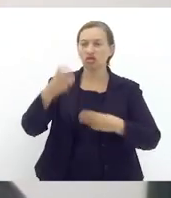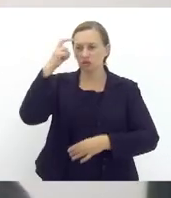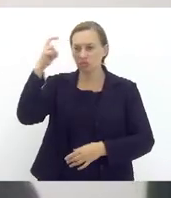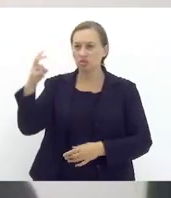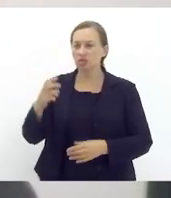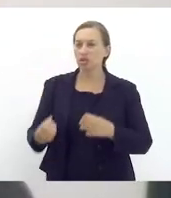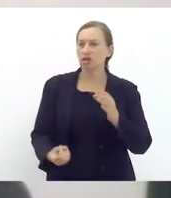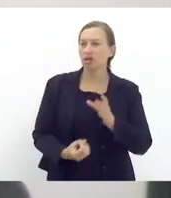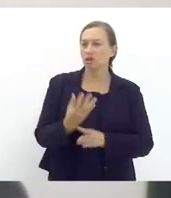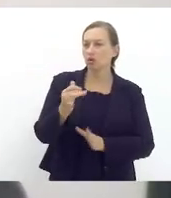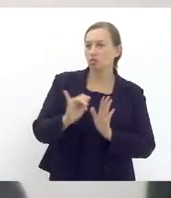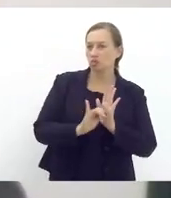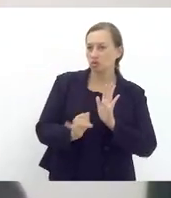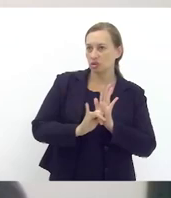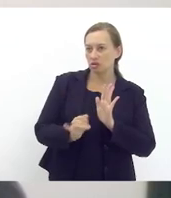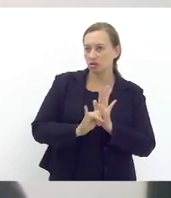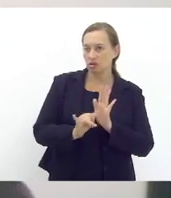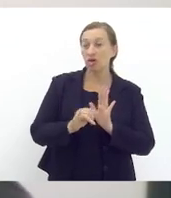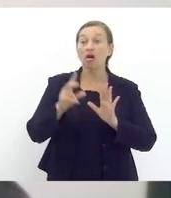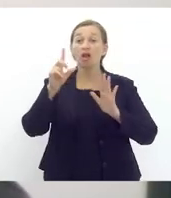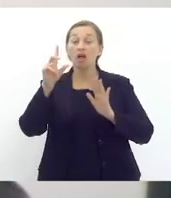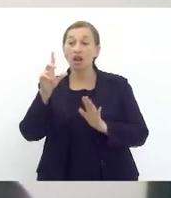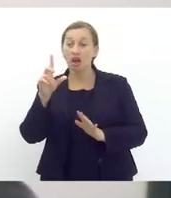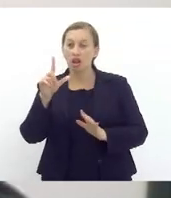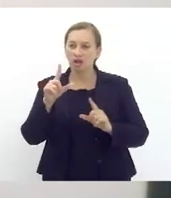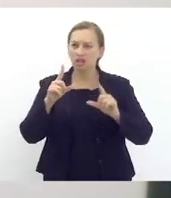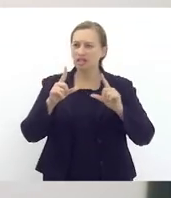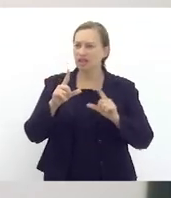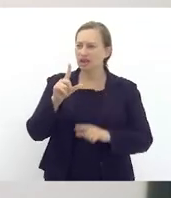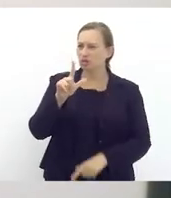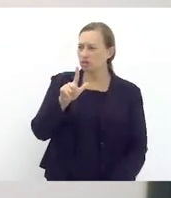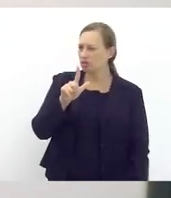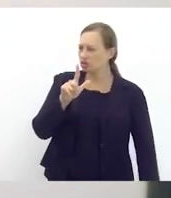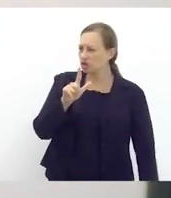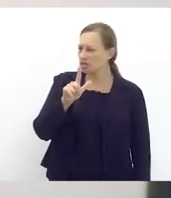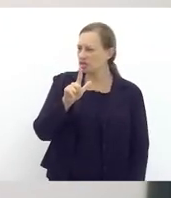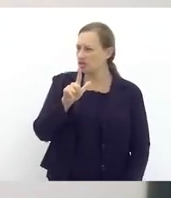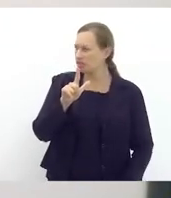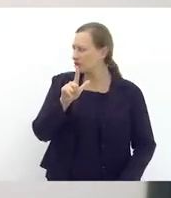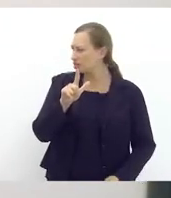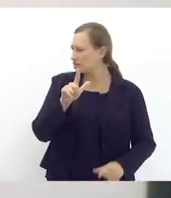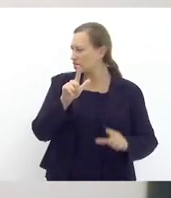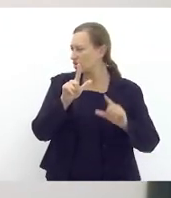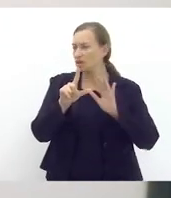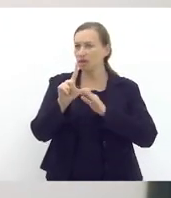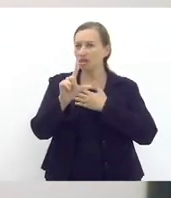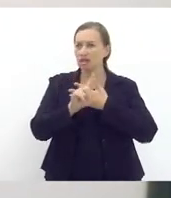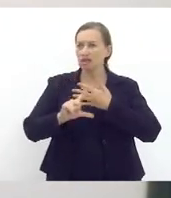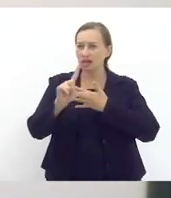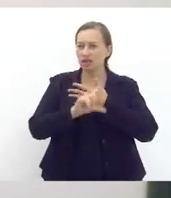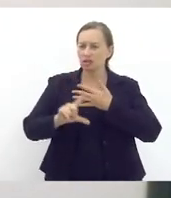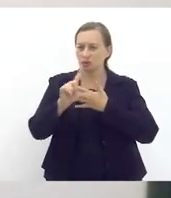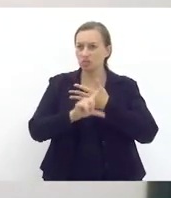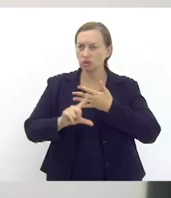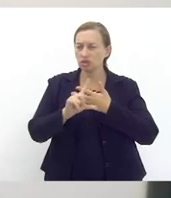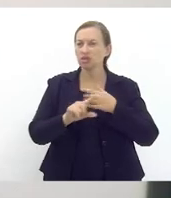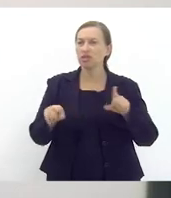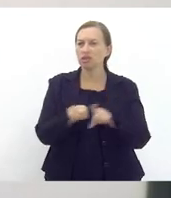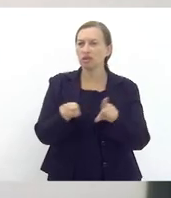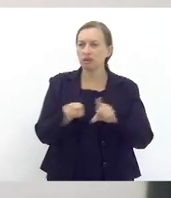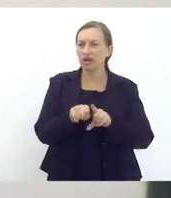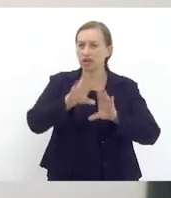de Literatura e teve de audiovisual já né Vocês estão sabendo desses né então o de Literatura e o do audiovisual